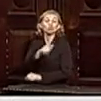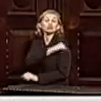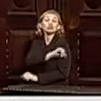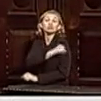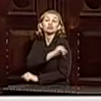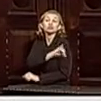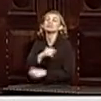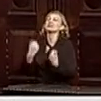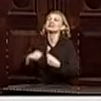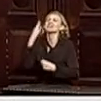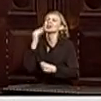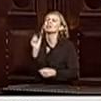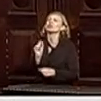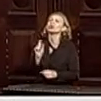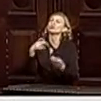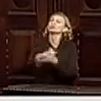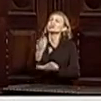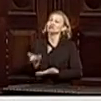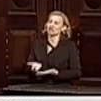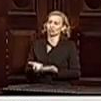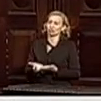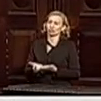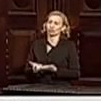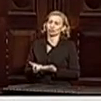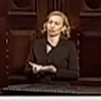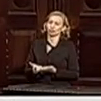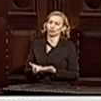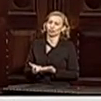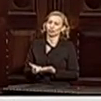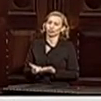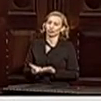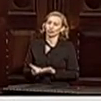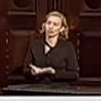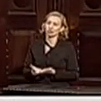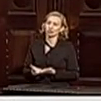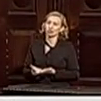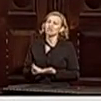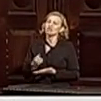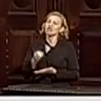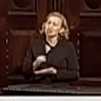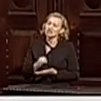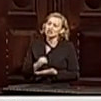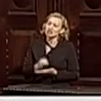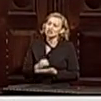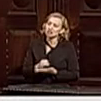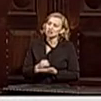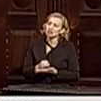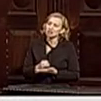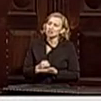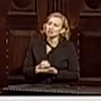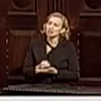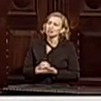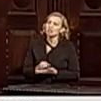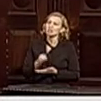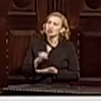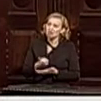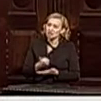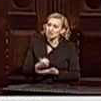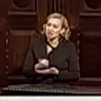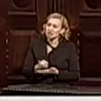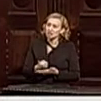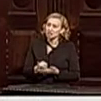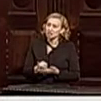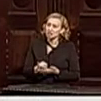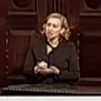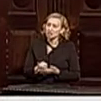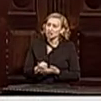se passou, se de fato quais foram os procedimentos adotados pela mesa diretora na sexta-feira, se houve o cerceamento